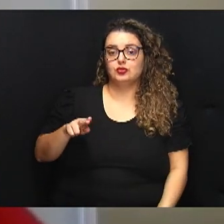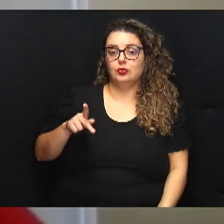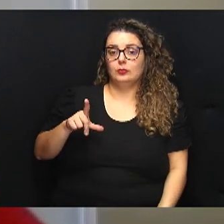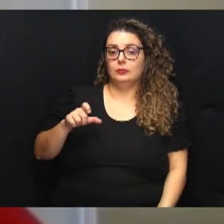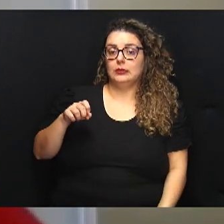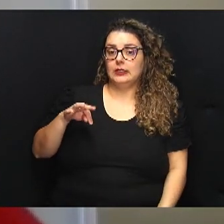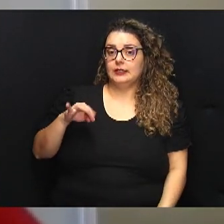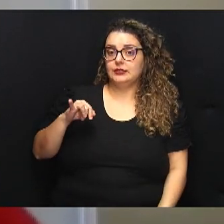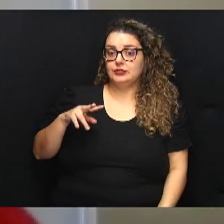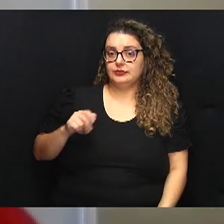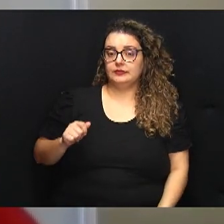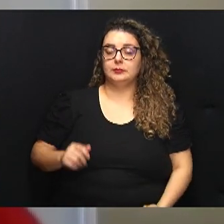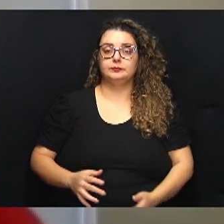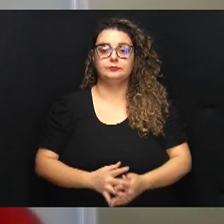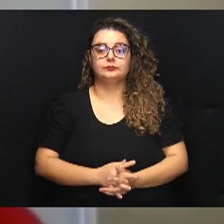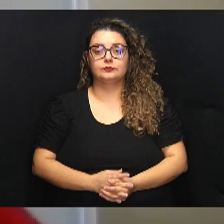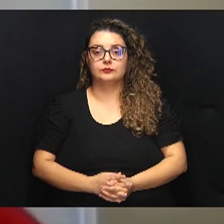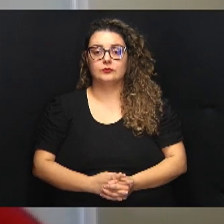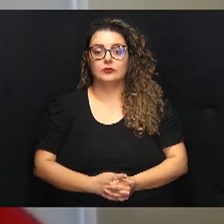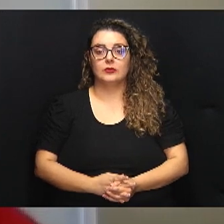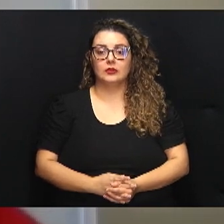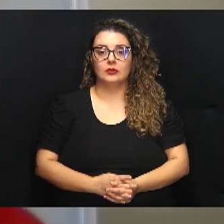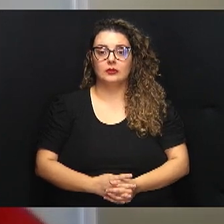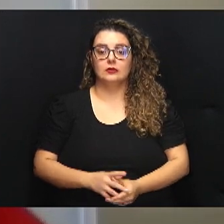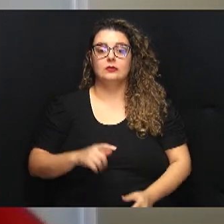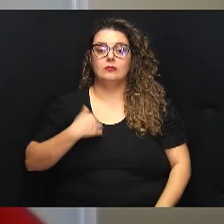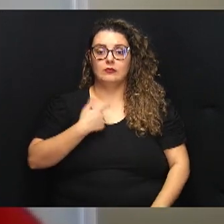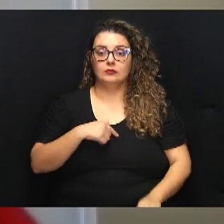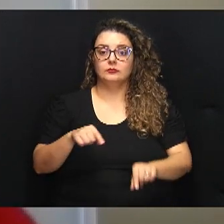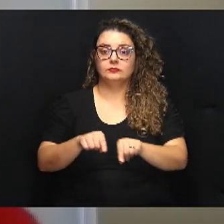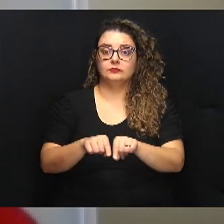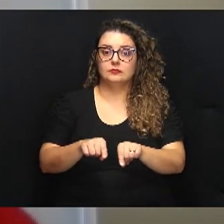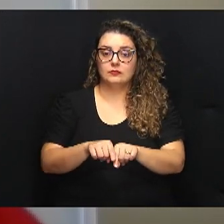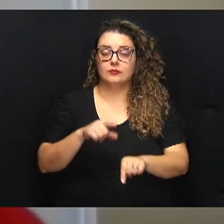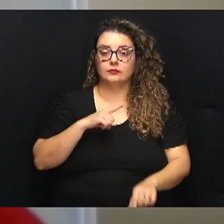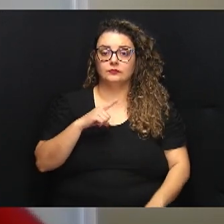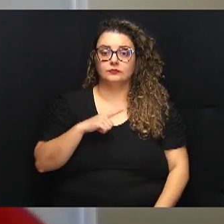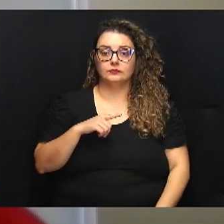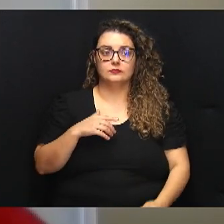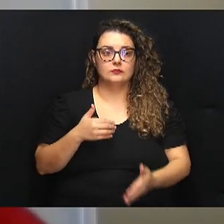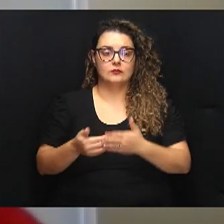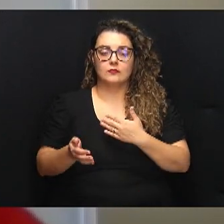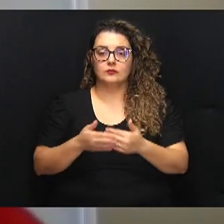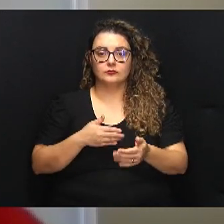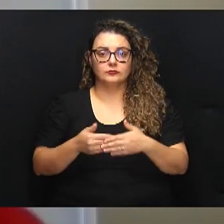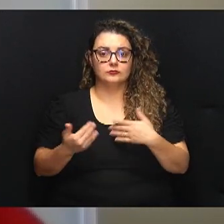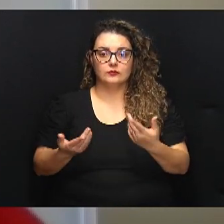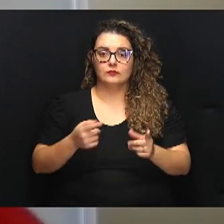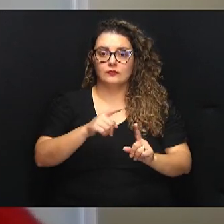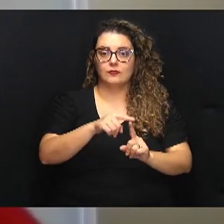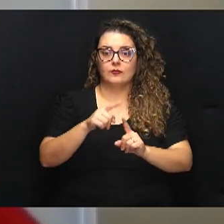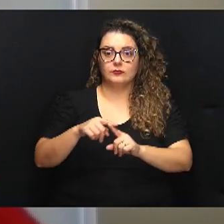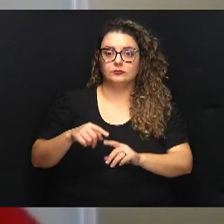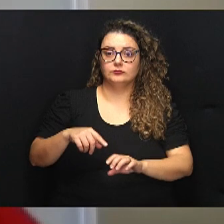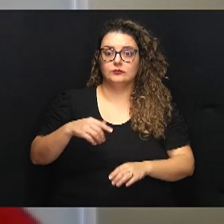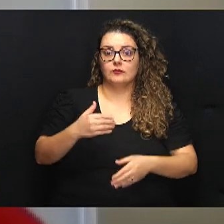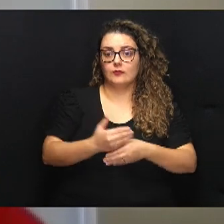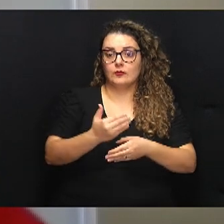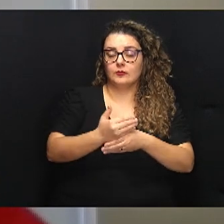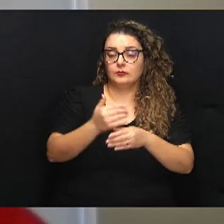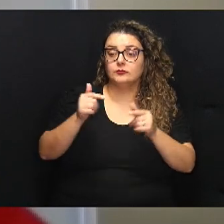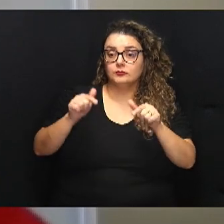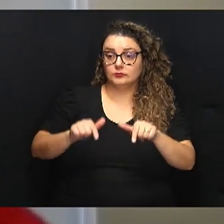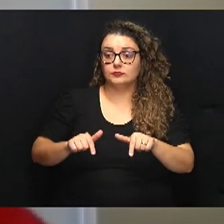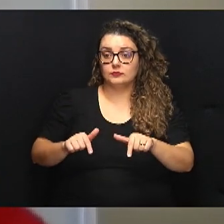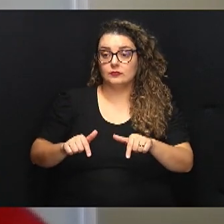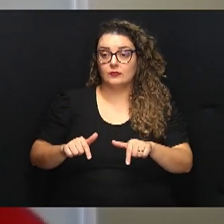Entretanto, a gente tem também, independentemente do tipo de empreendimento e da